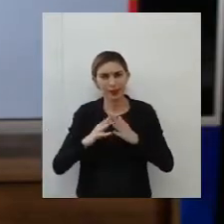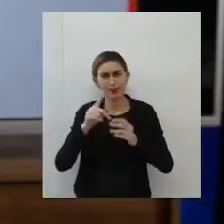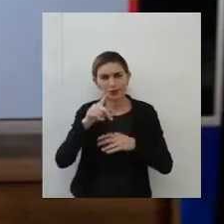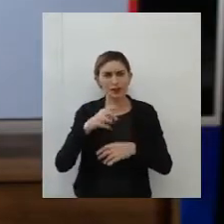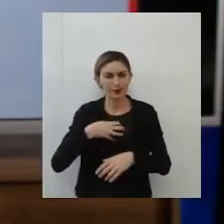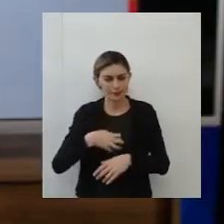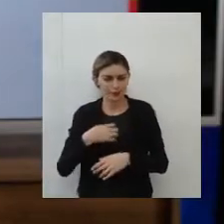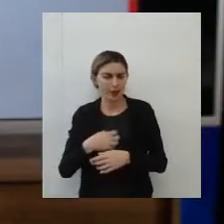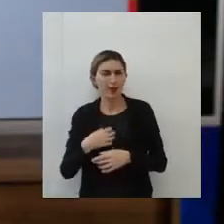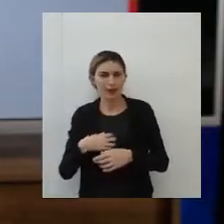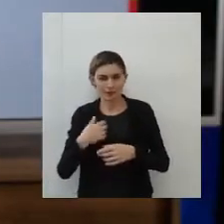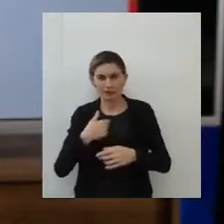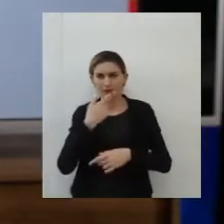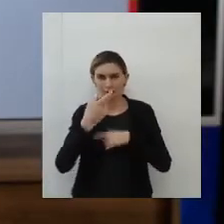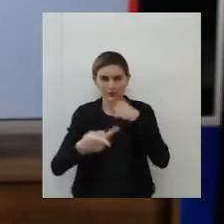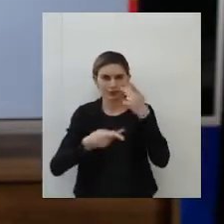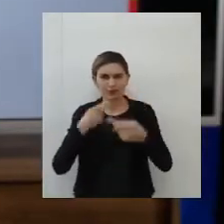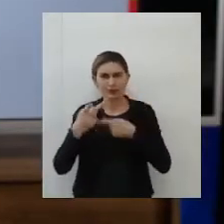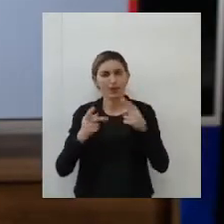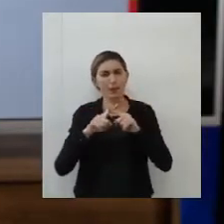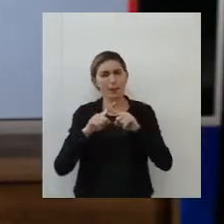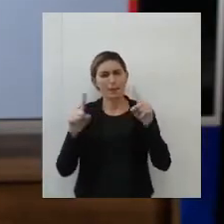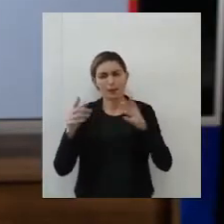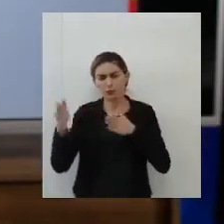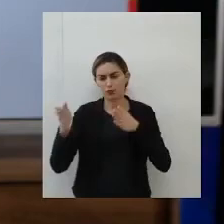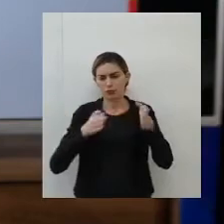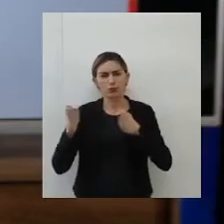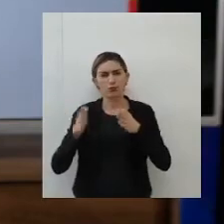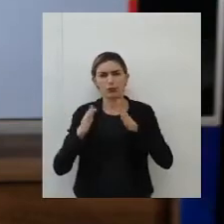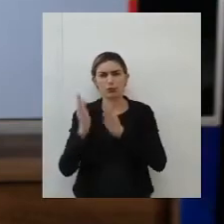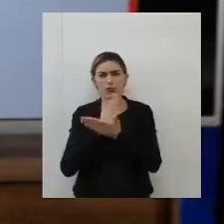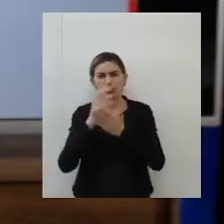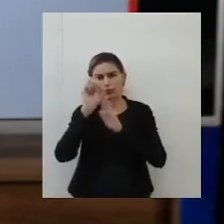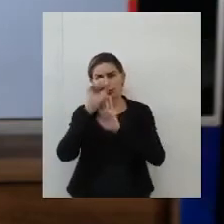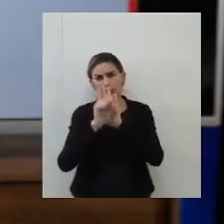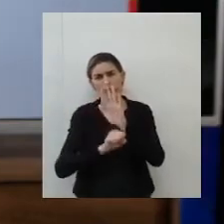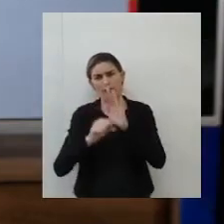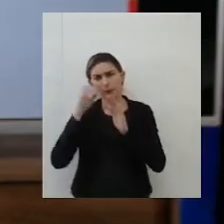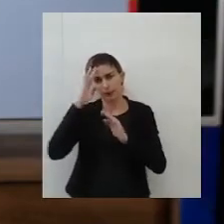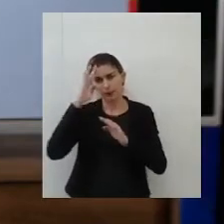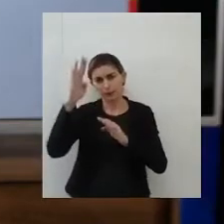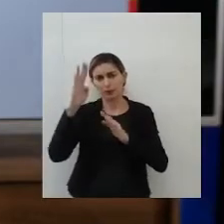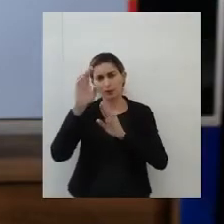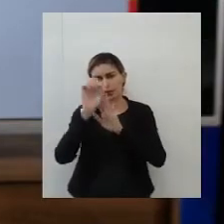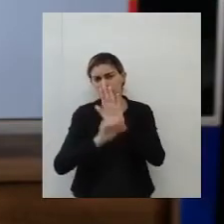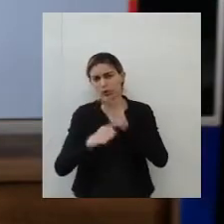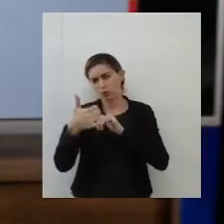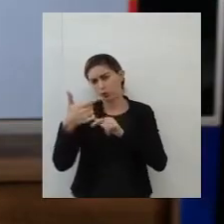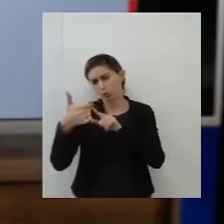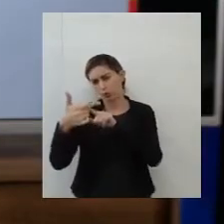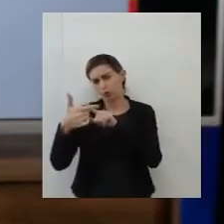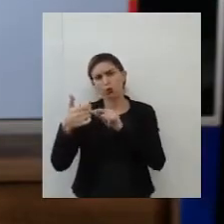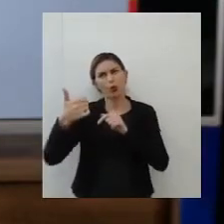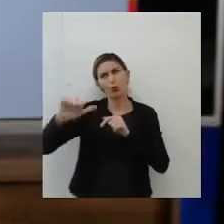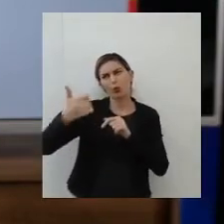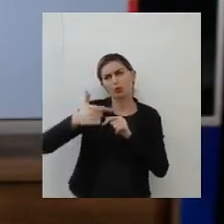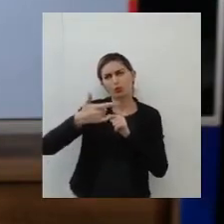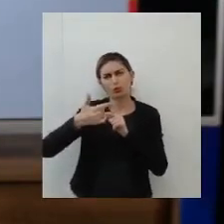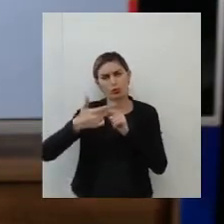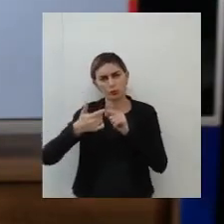pouco chateado com o que eu vou te dizer. Mas durante alguns séculos, principalmente entre os séculos 11 e